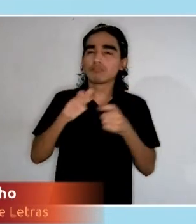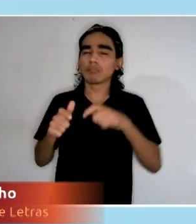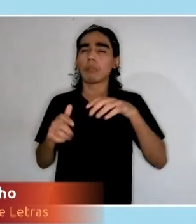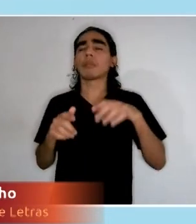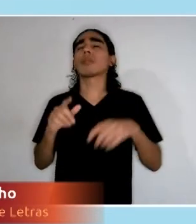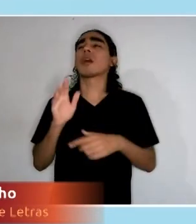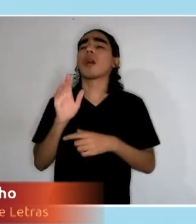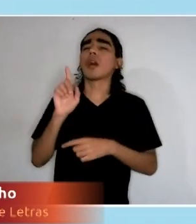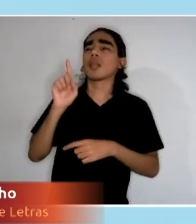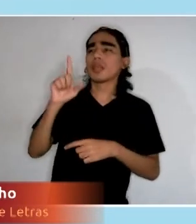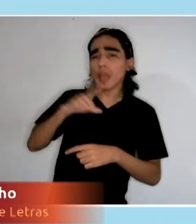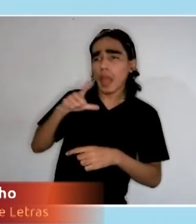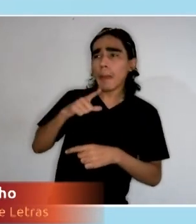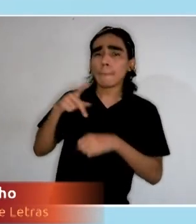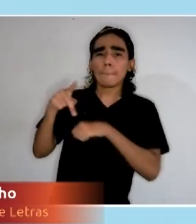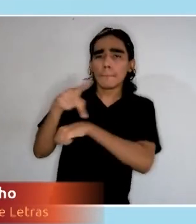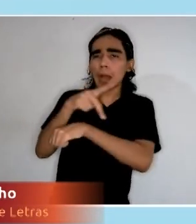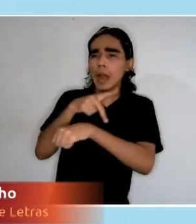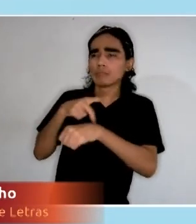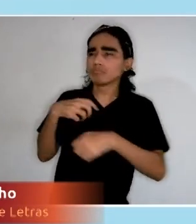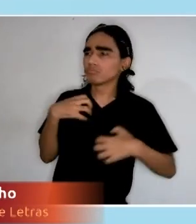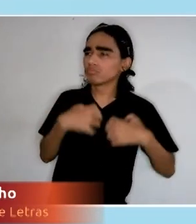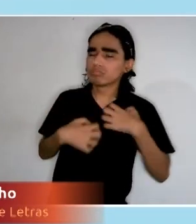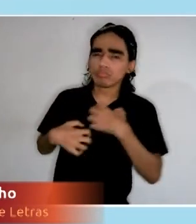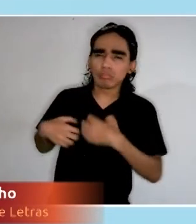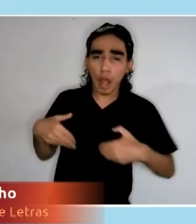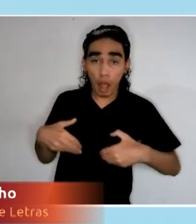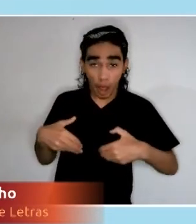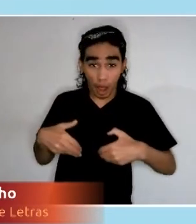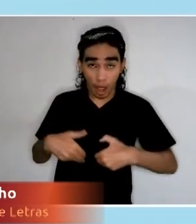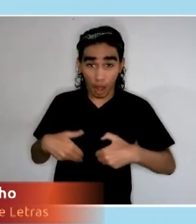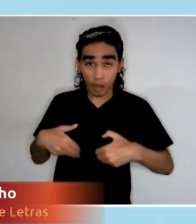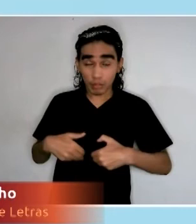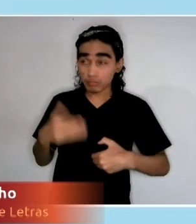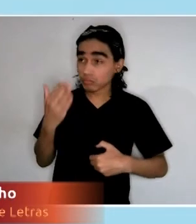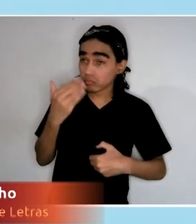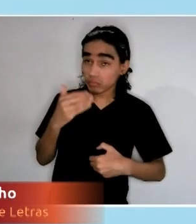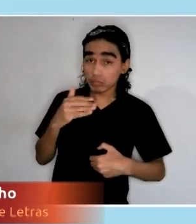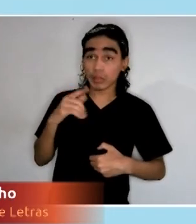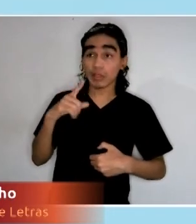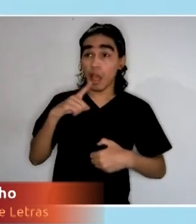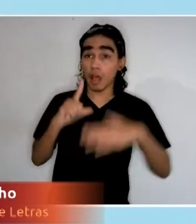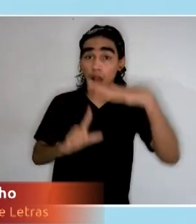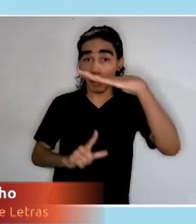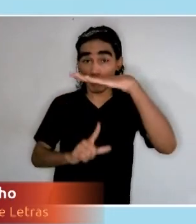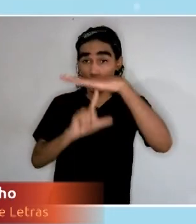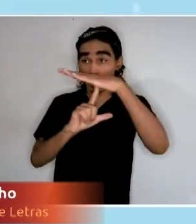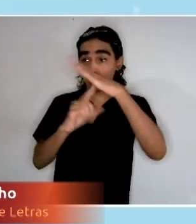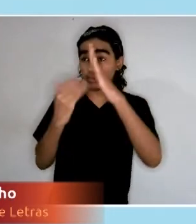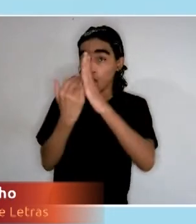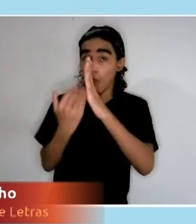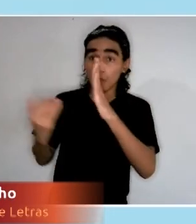tem insegurança alimentar e nutricional acima de determinado limite percentual, na época era 5%